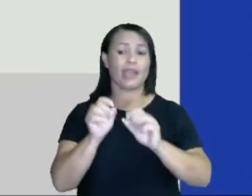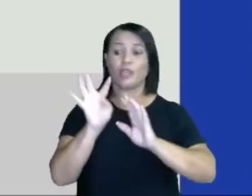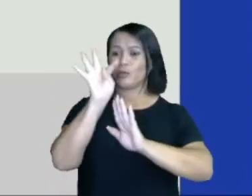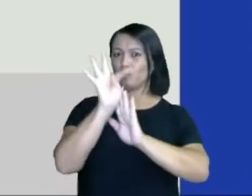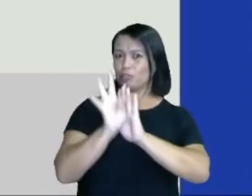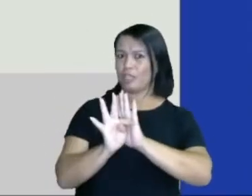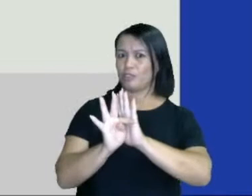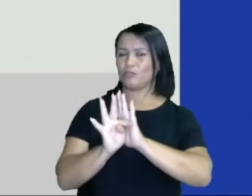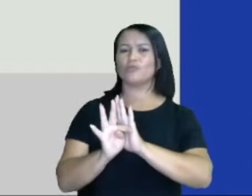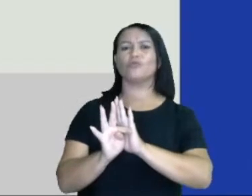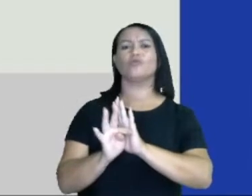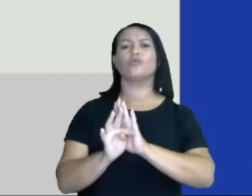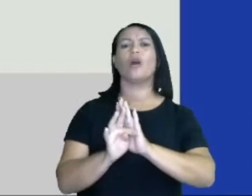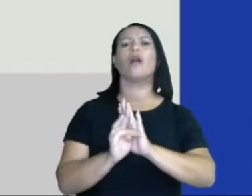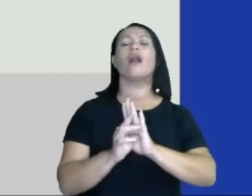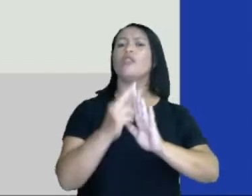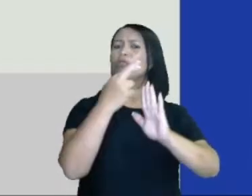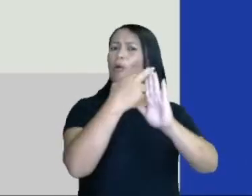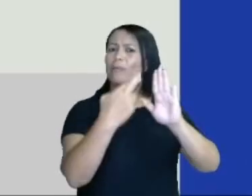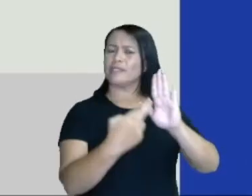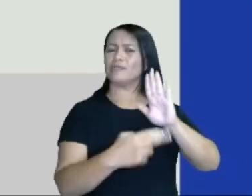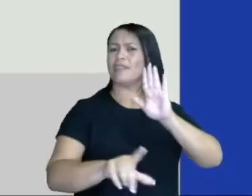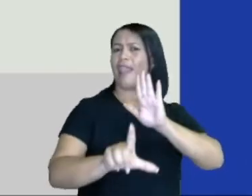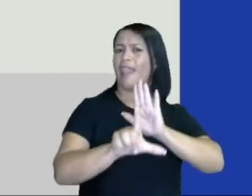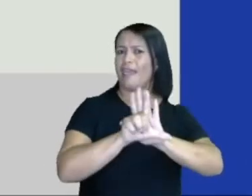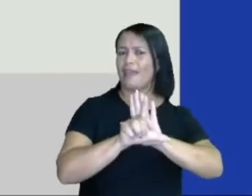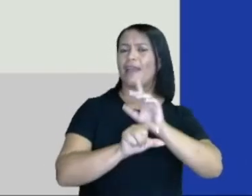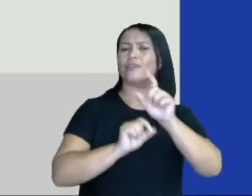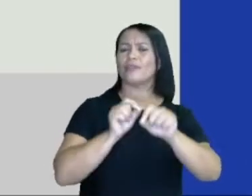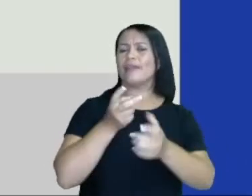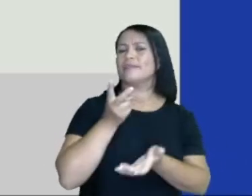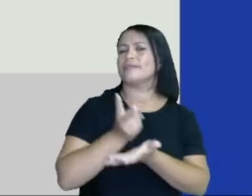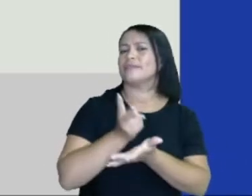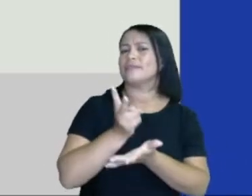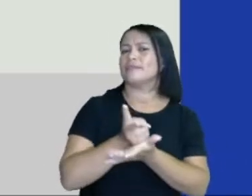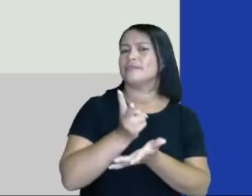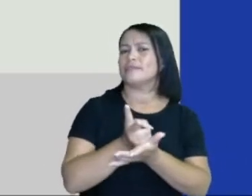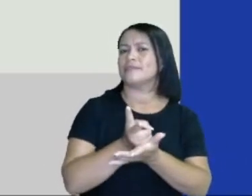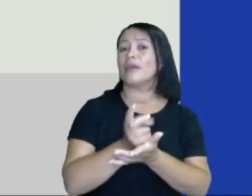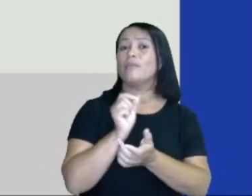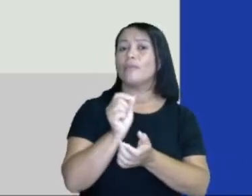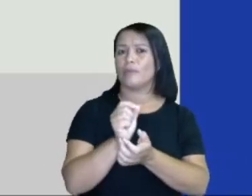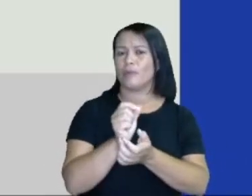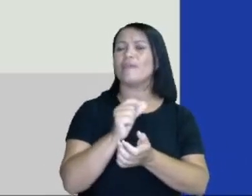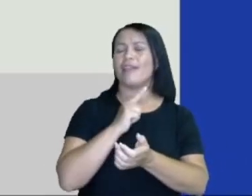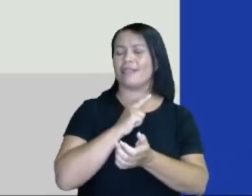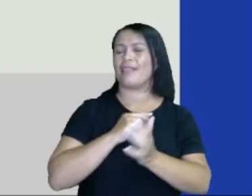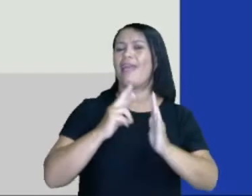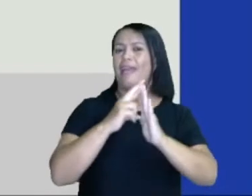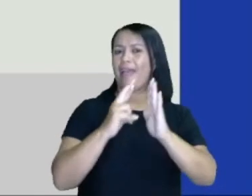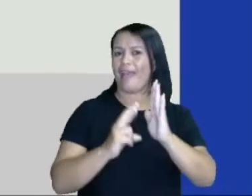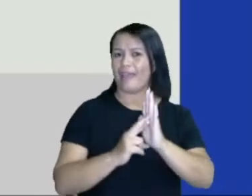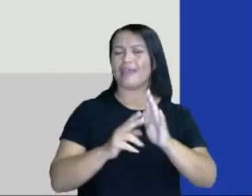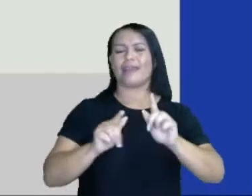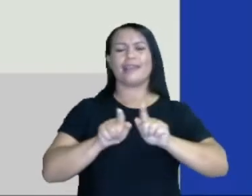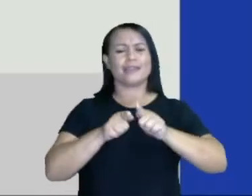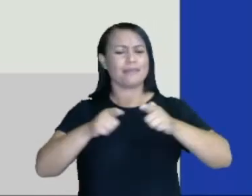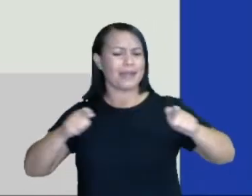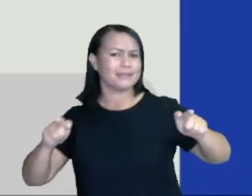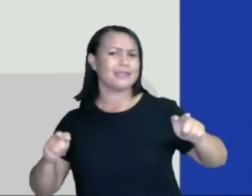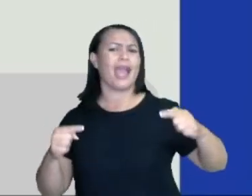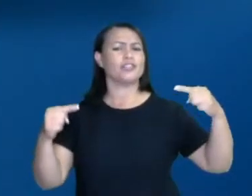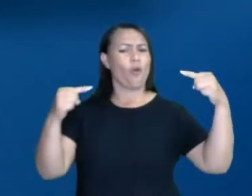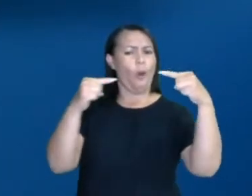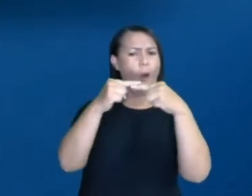textos normativos e legais, eles sempre vão seguir as normas gramaticais, normas de concordância,